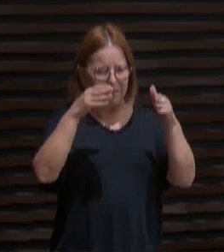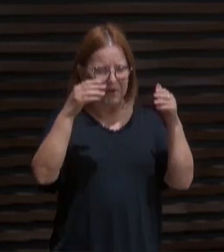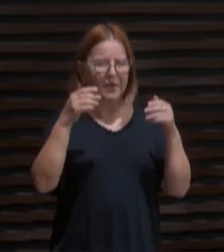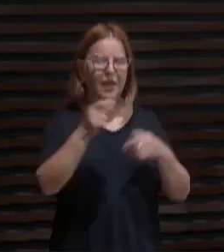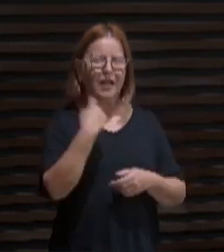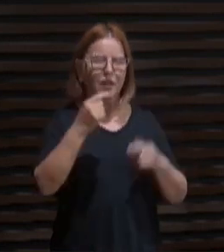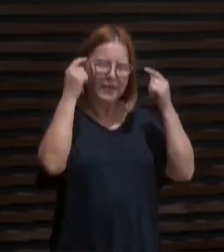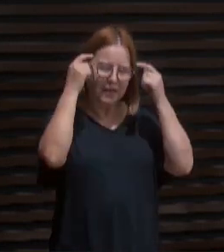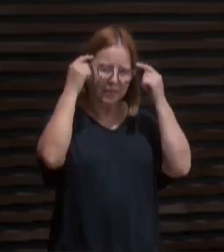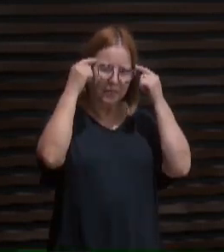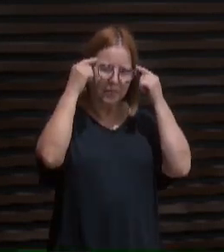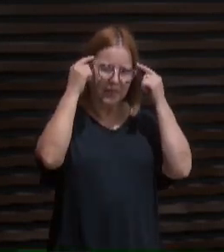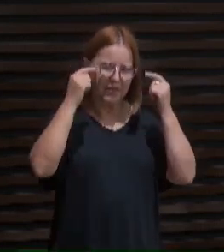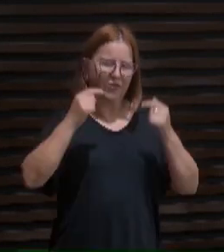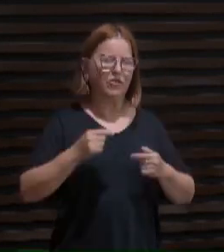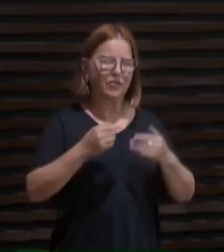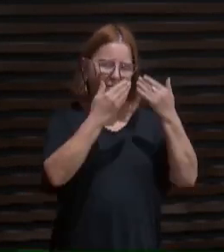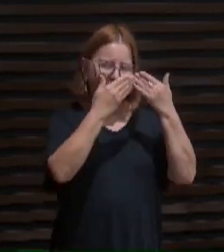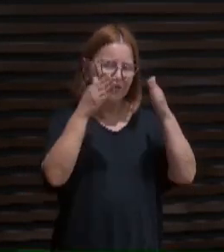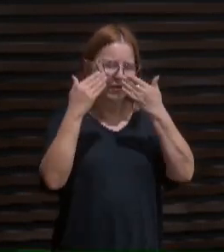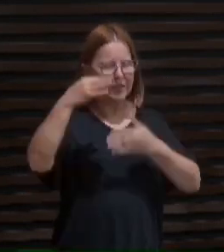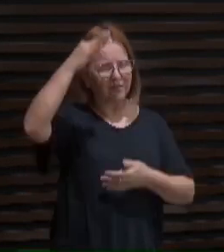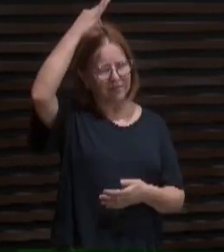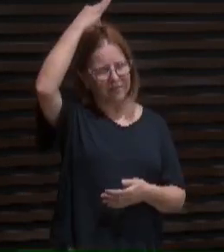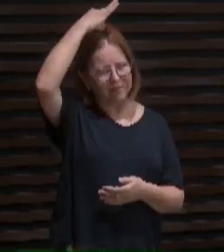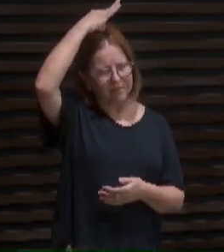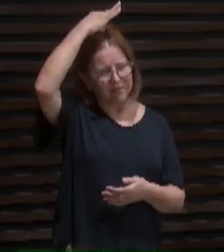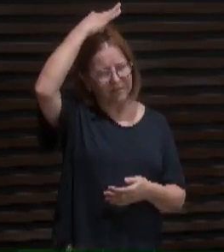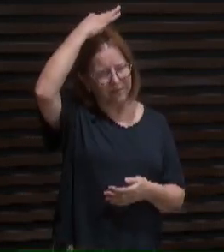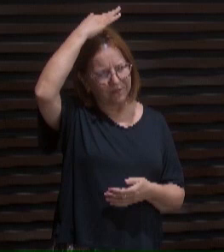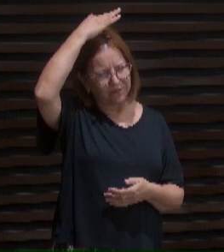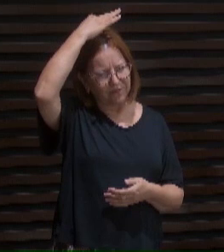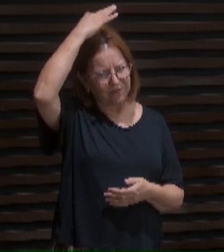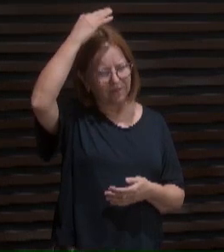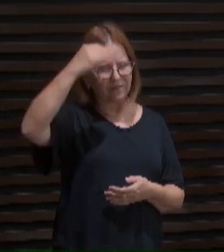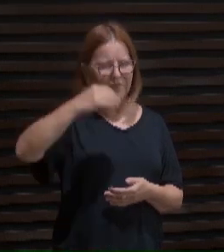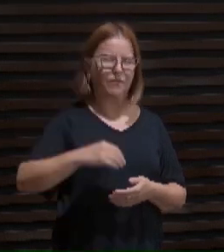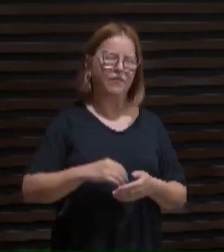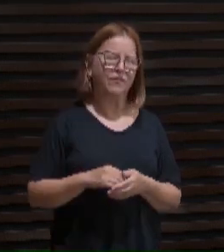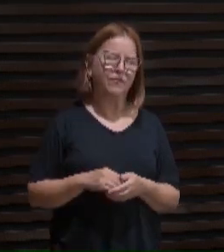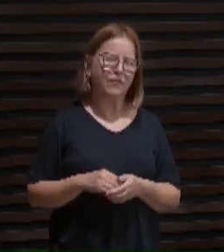a trave do nosso olhar, o impedimento do nosso ouvido,